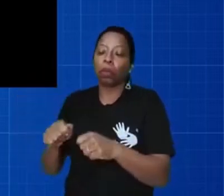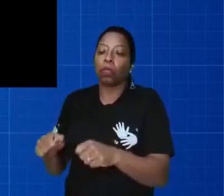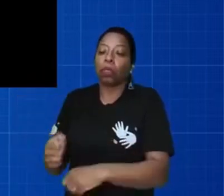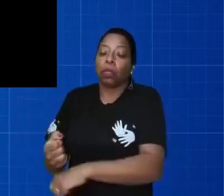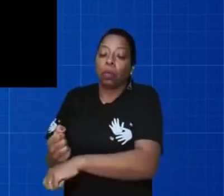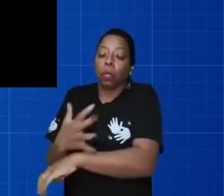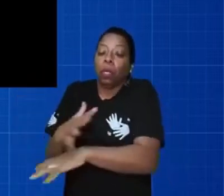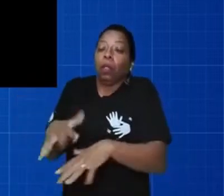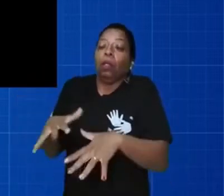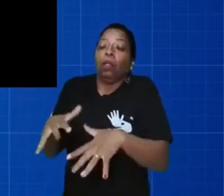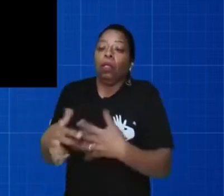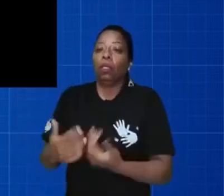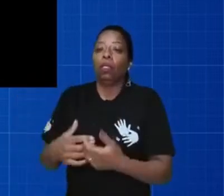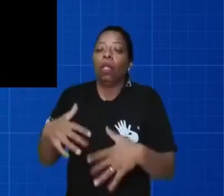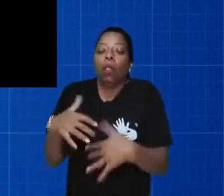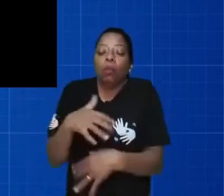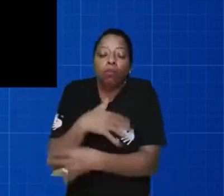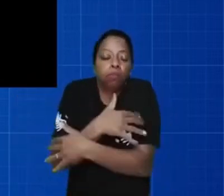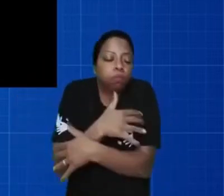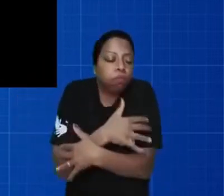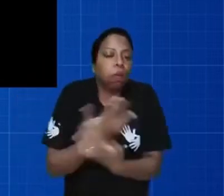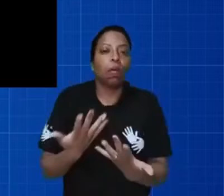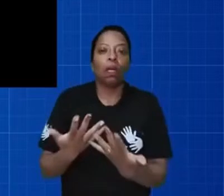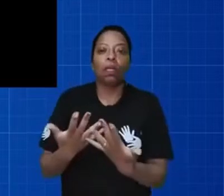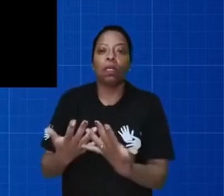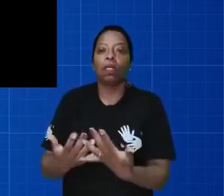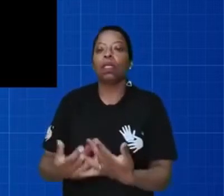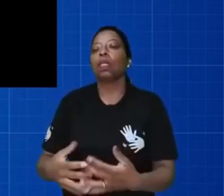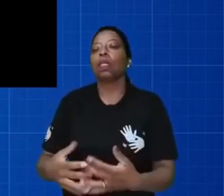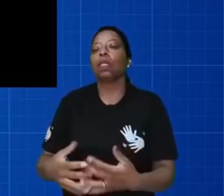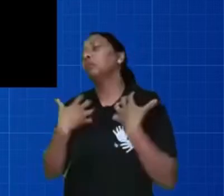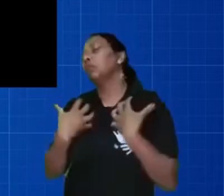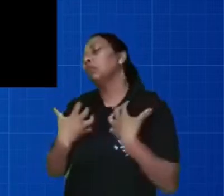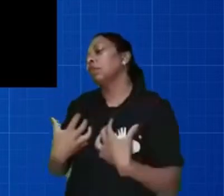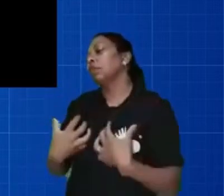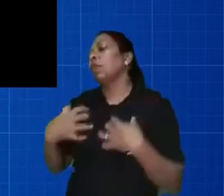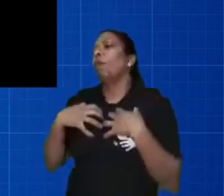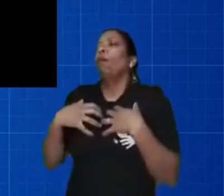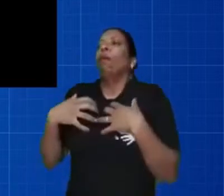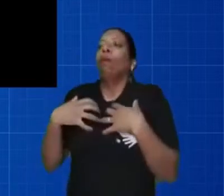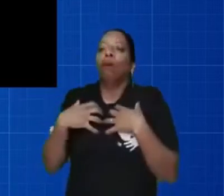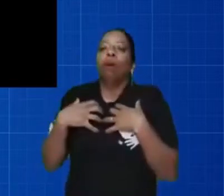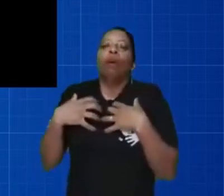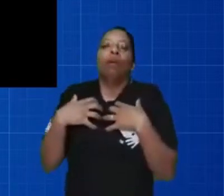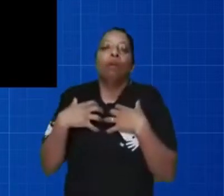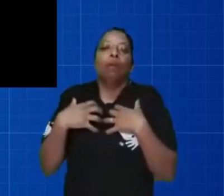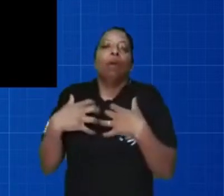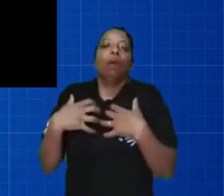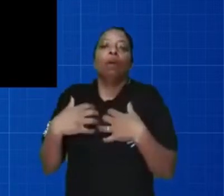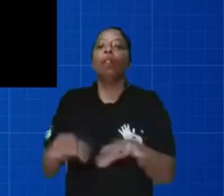fadiga, que é a dificuldade de respirar, o aumento do linfonodo, né? Então, embaixo das gargantas, assim, da garganta, né? No caso, a